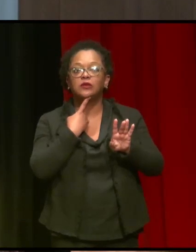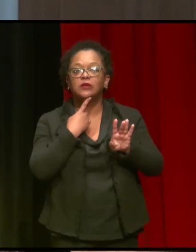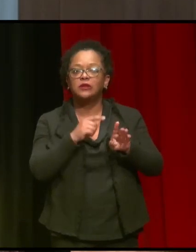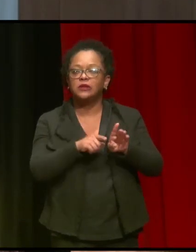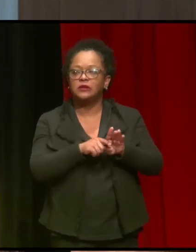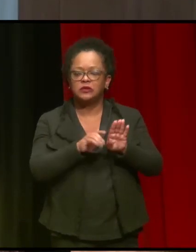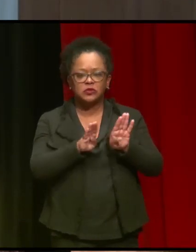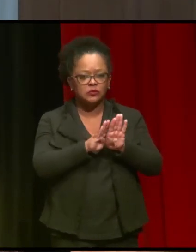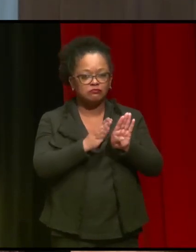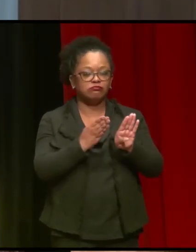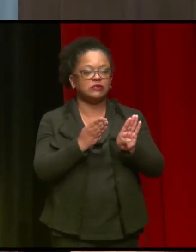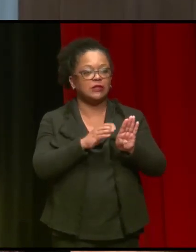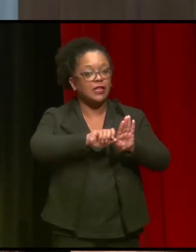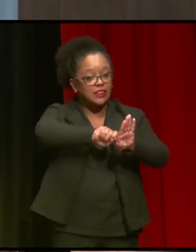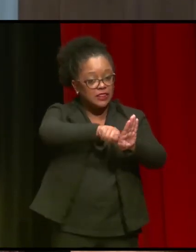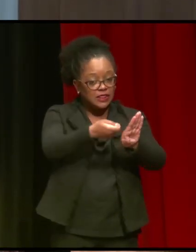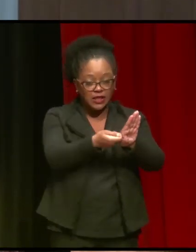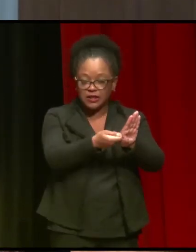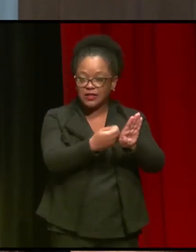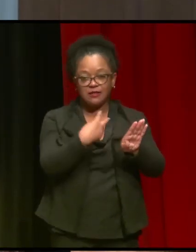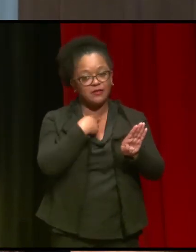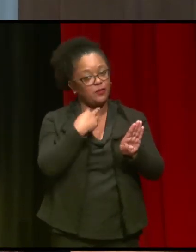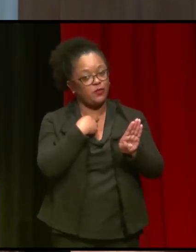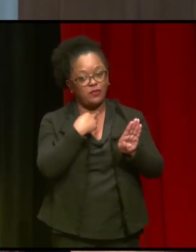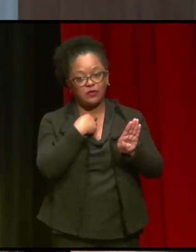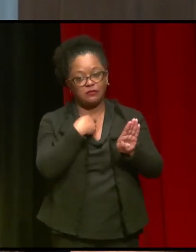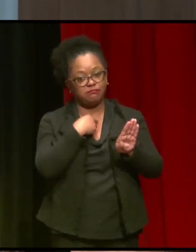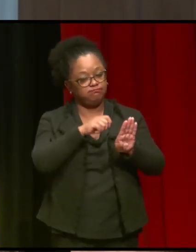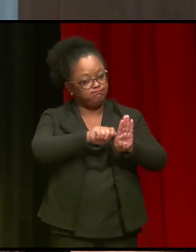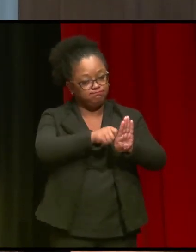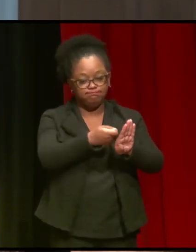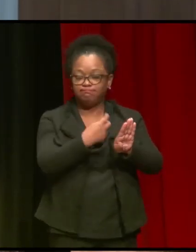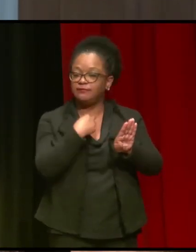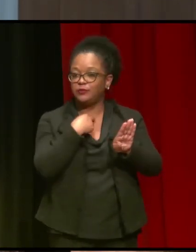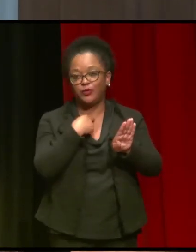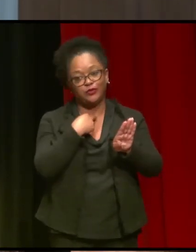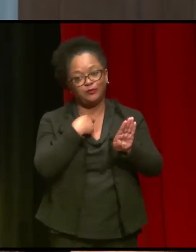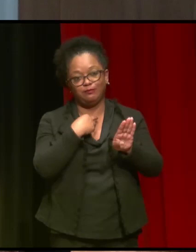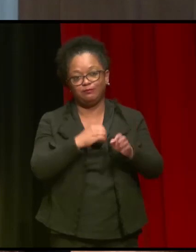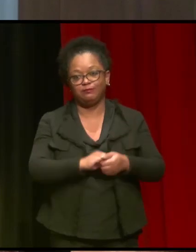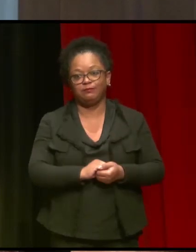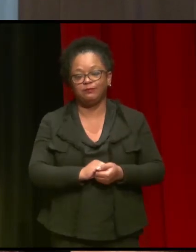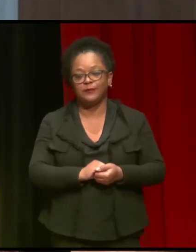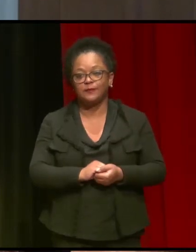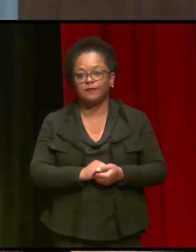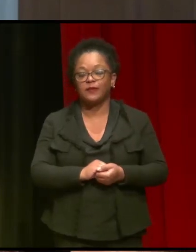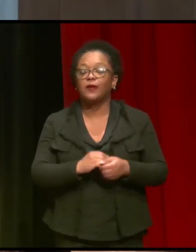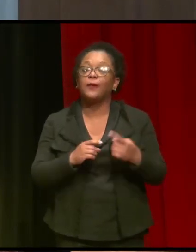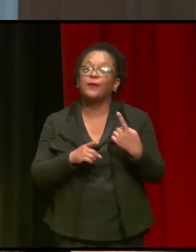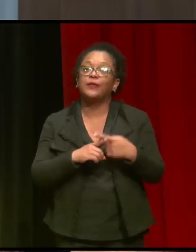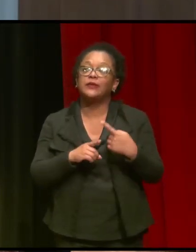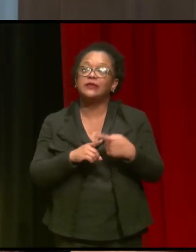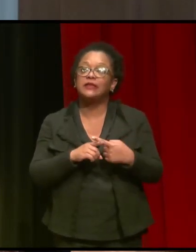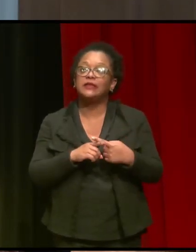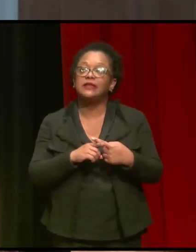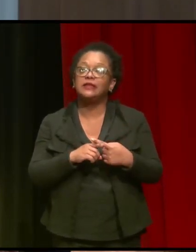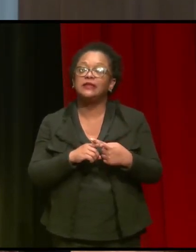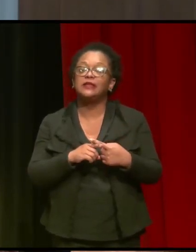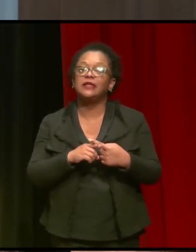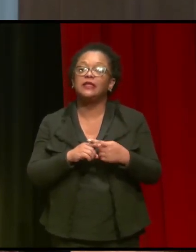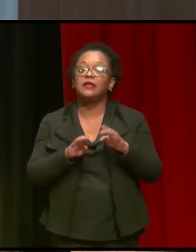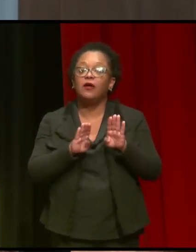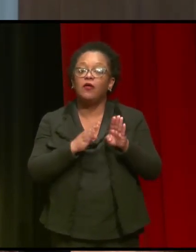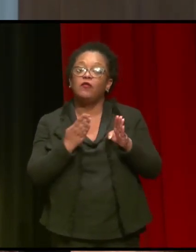nunca é trancada, sabiam disso? Se você vai numa casa de surdo, o banheiro nunca está trancada a porta. A porta do banheiro do surdo está trancada quando ela